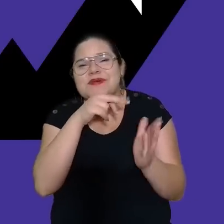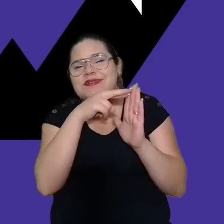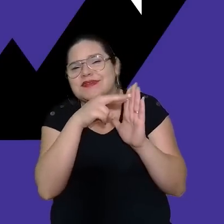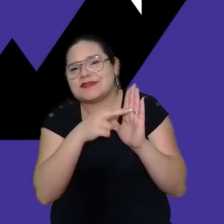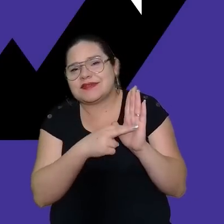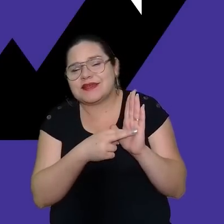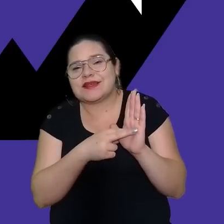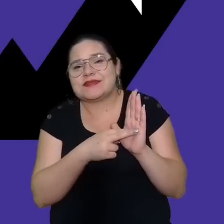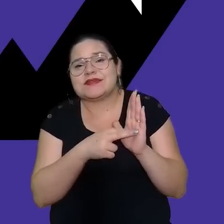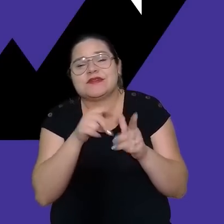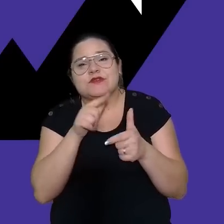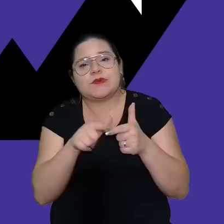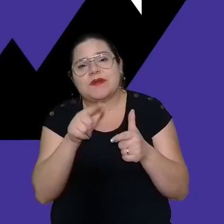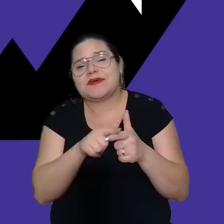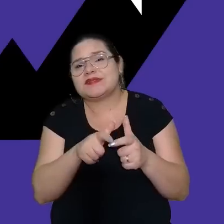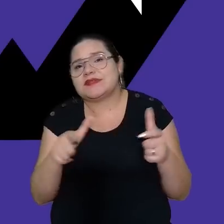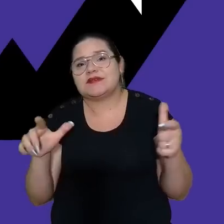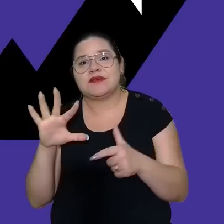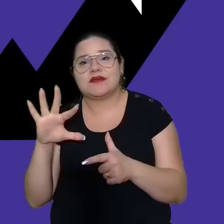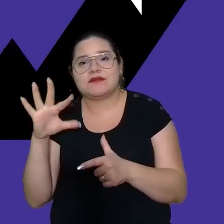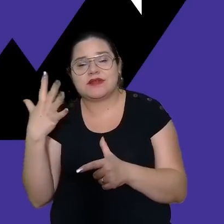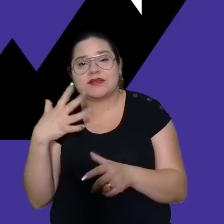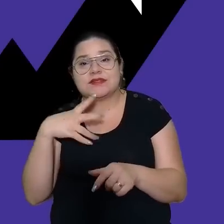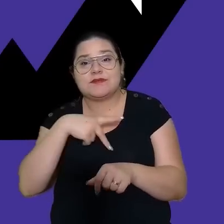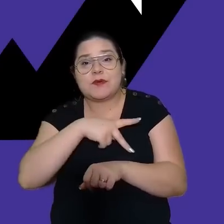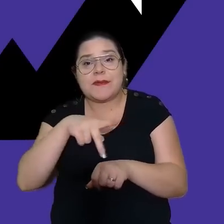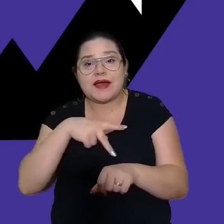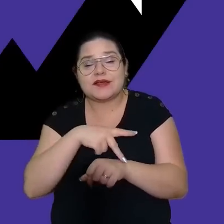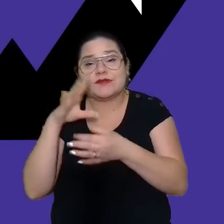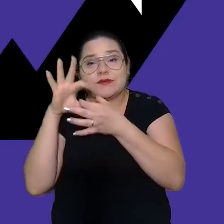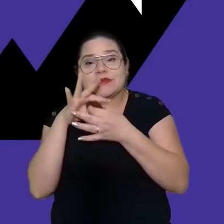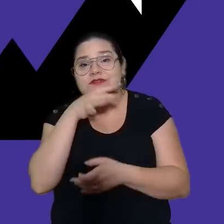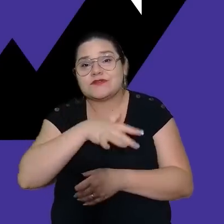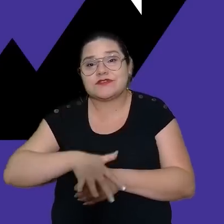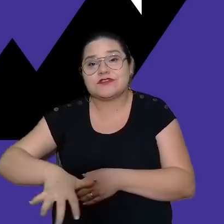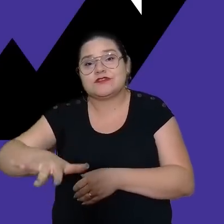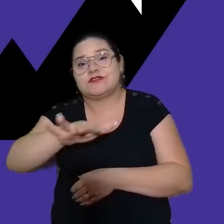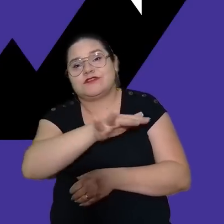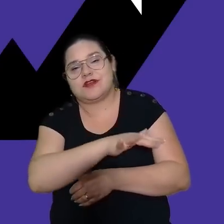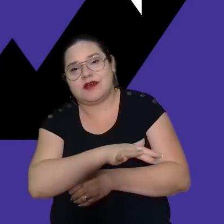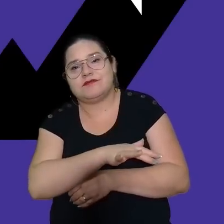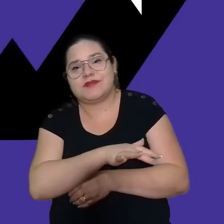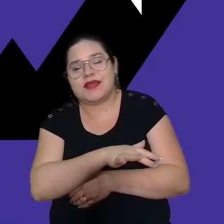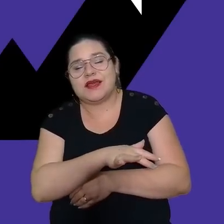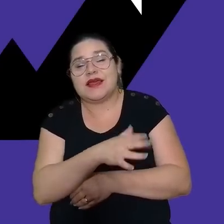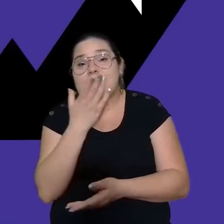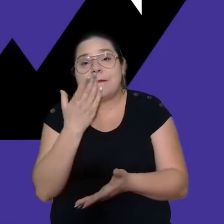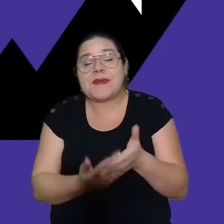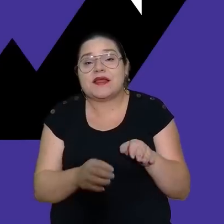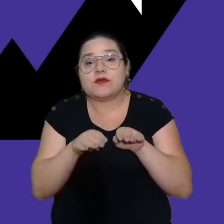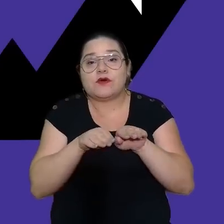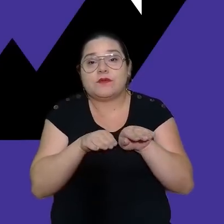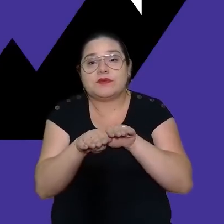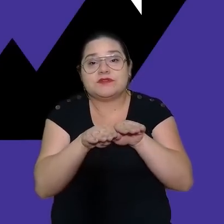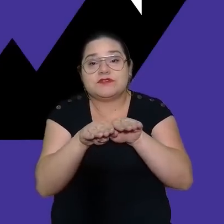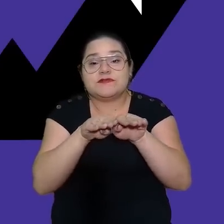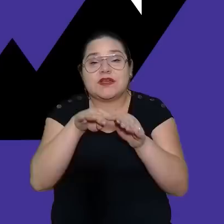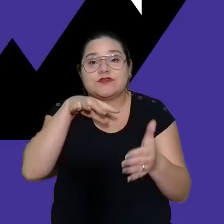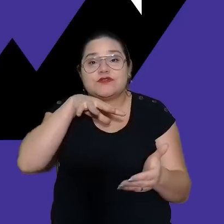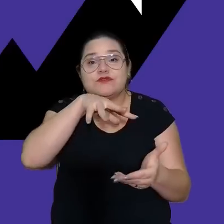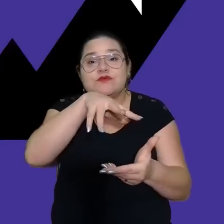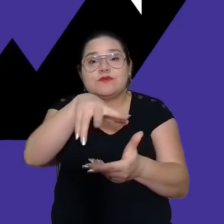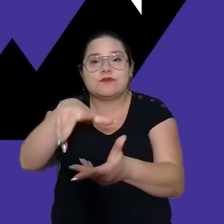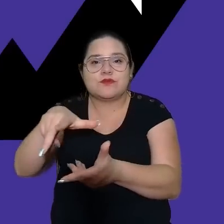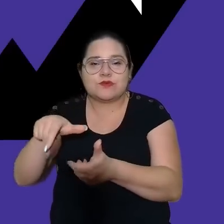problema para o país, de um modo geral, como um grande competidor e um país que se coloca à